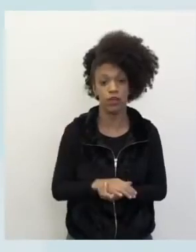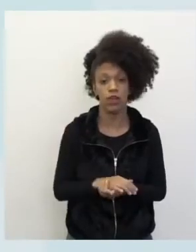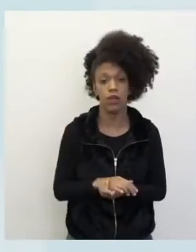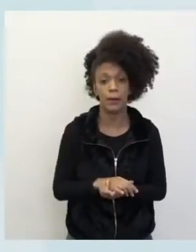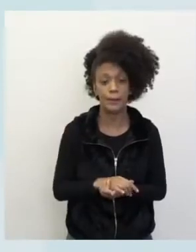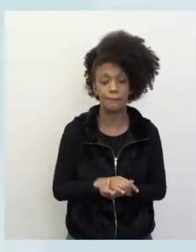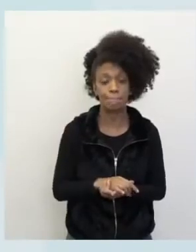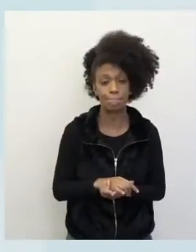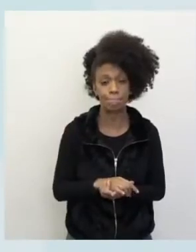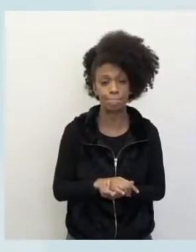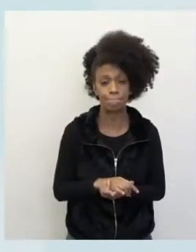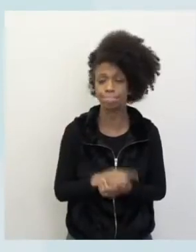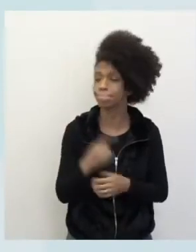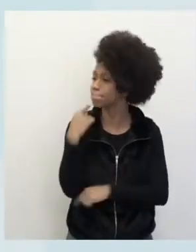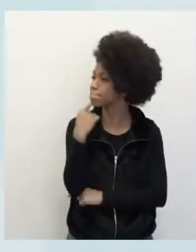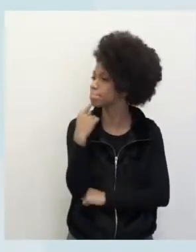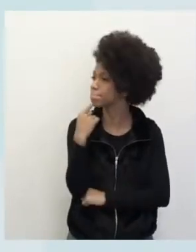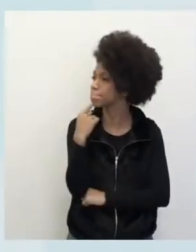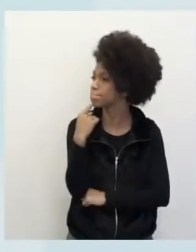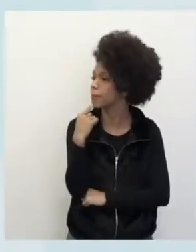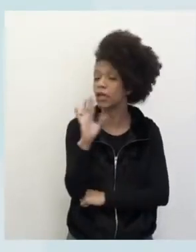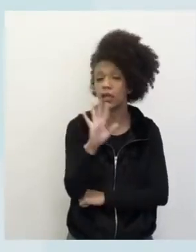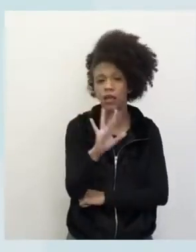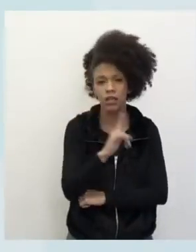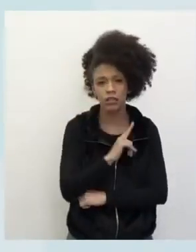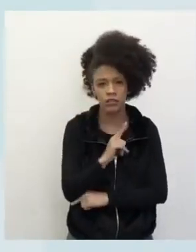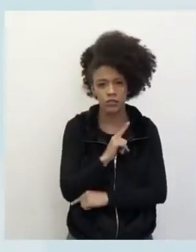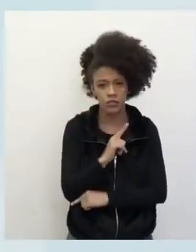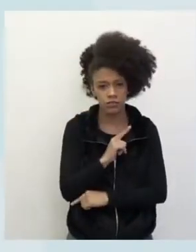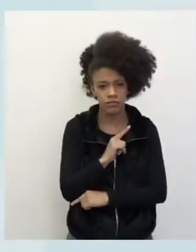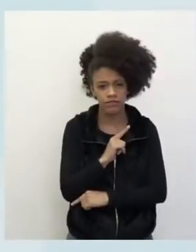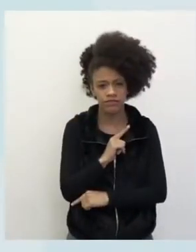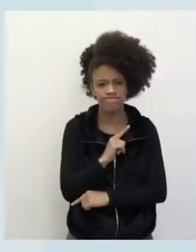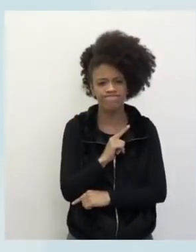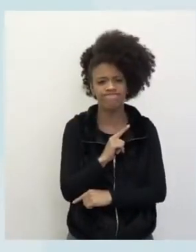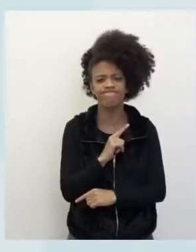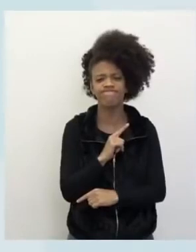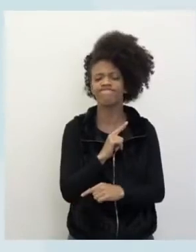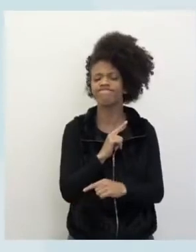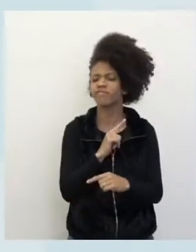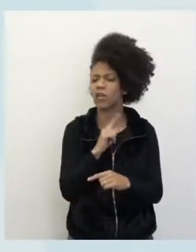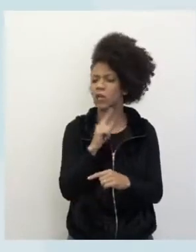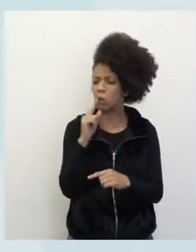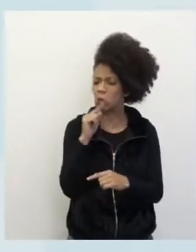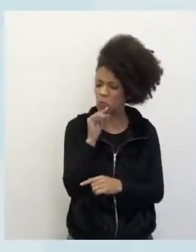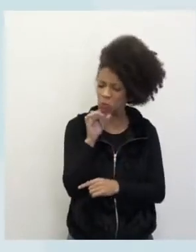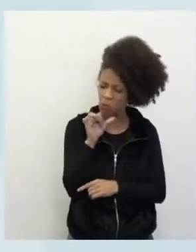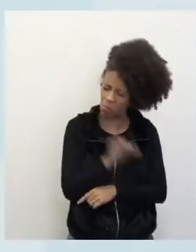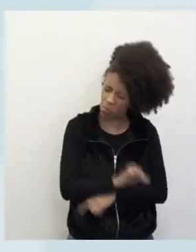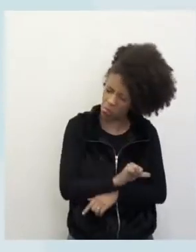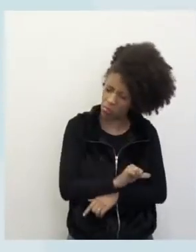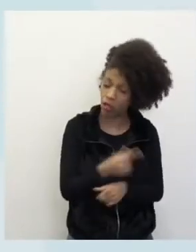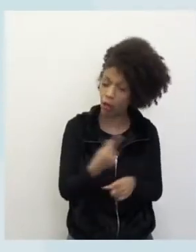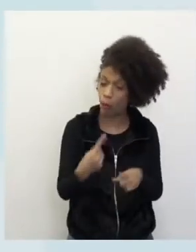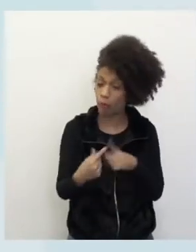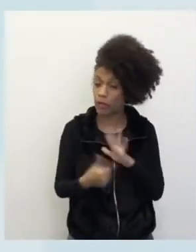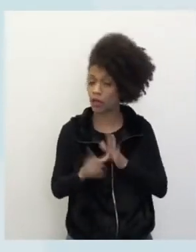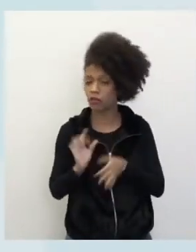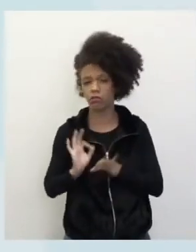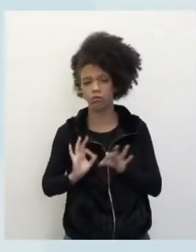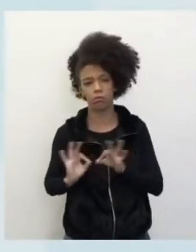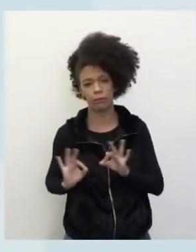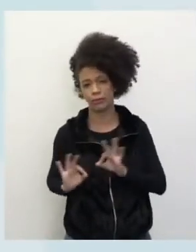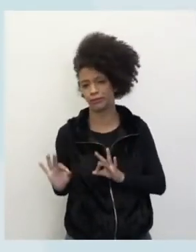concessivas. Teve péssimo desempenho porque não se preparou. E ali você